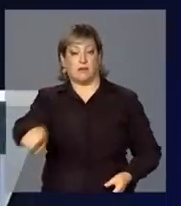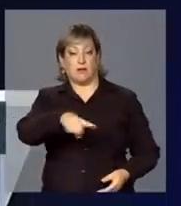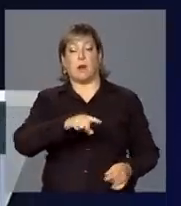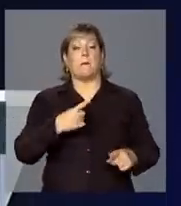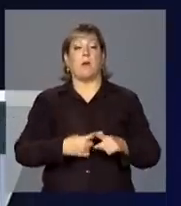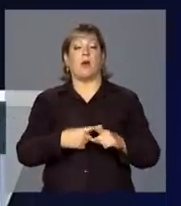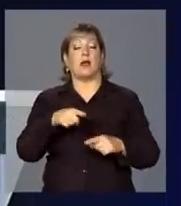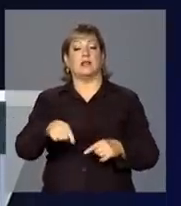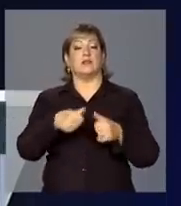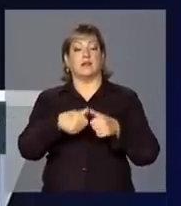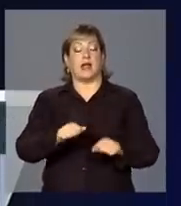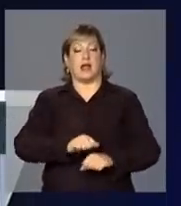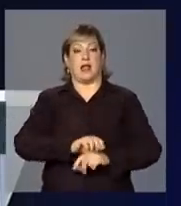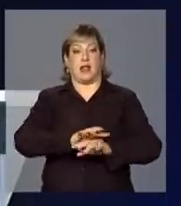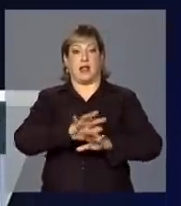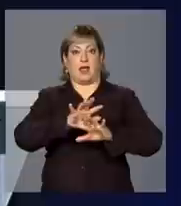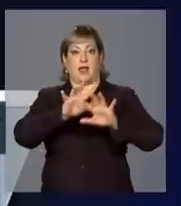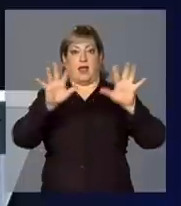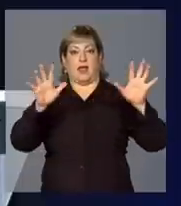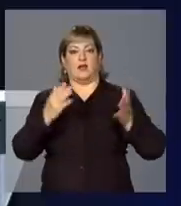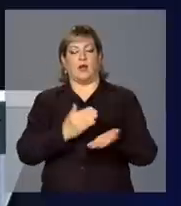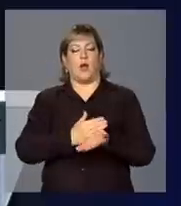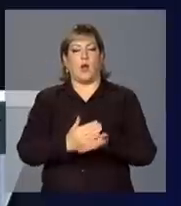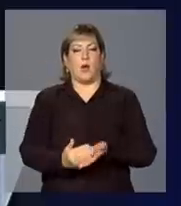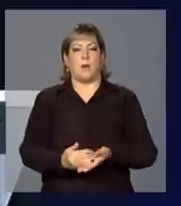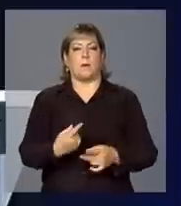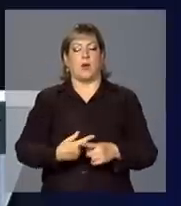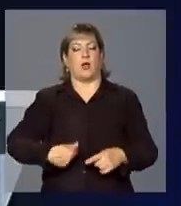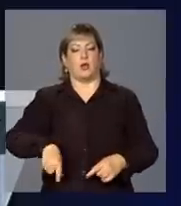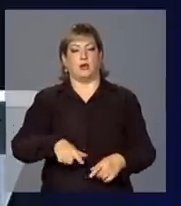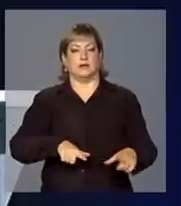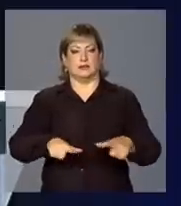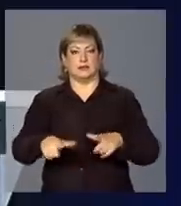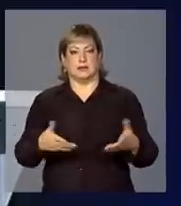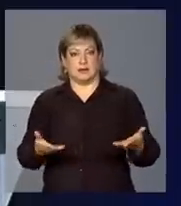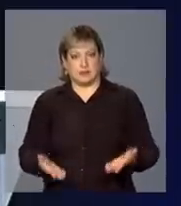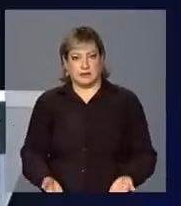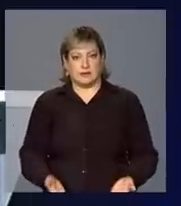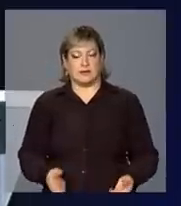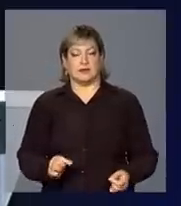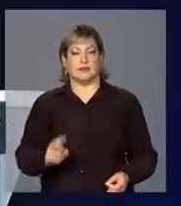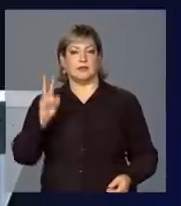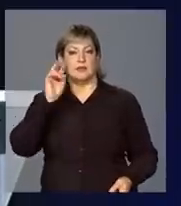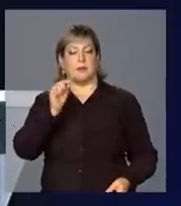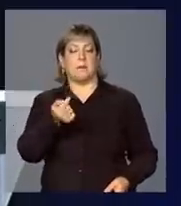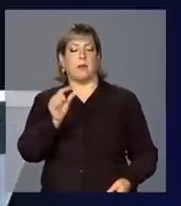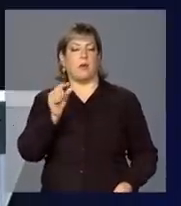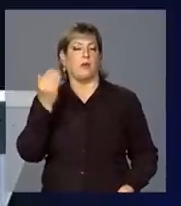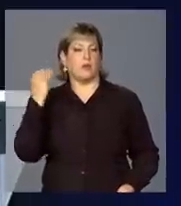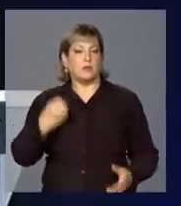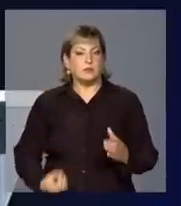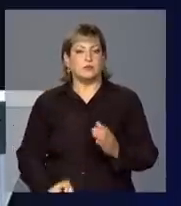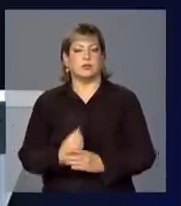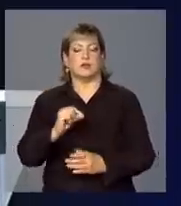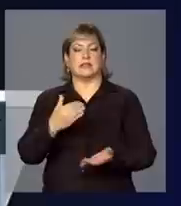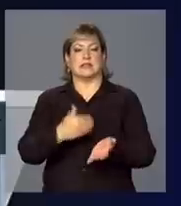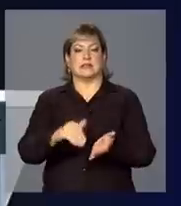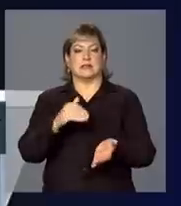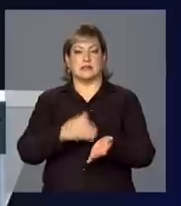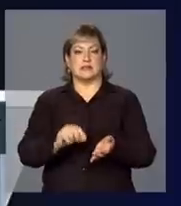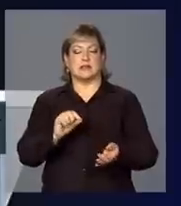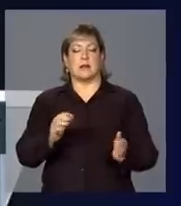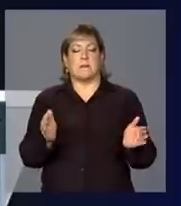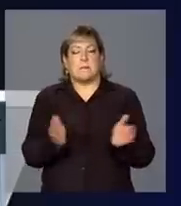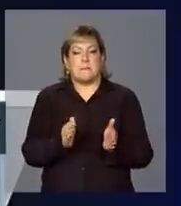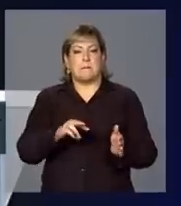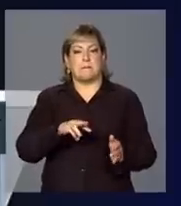vez mais claro a partir dessa nossa iniciativa na recente criação da Secretaria da Micro e